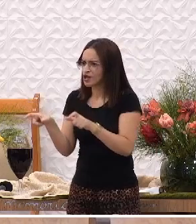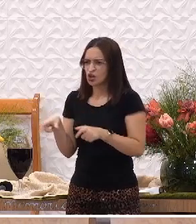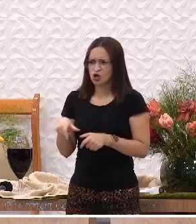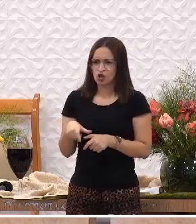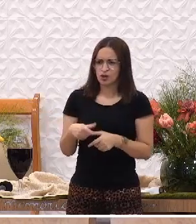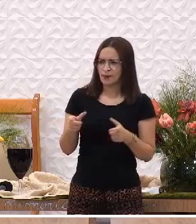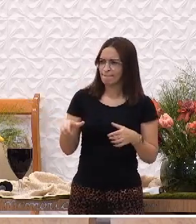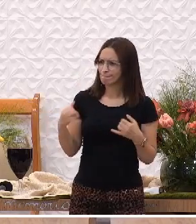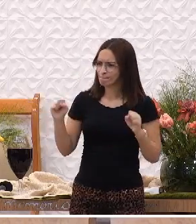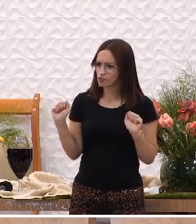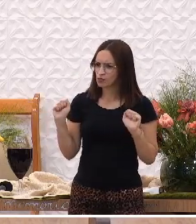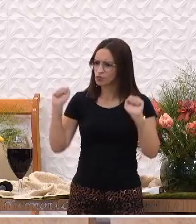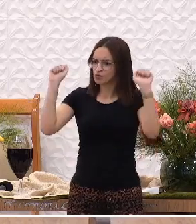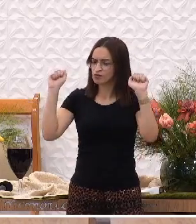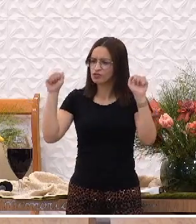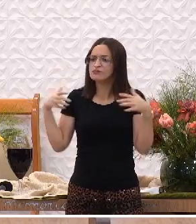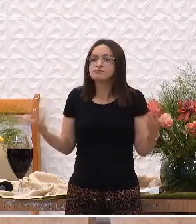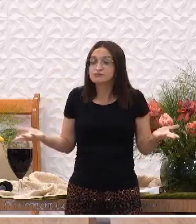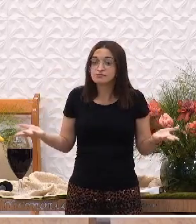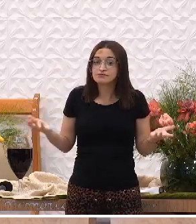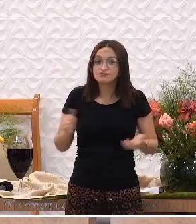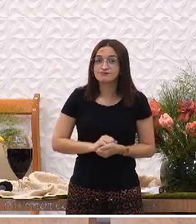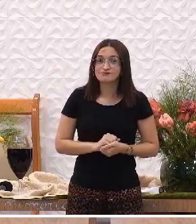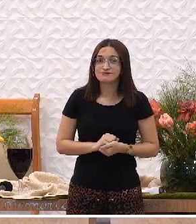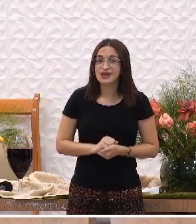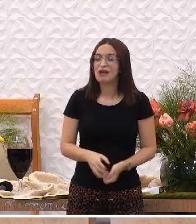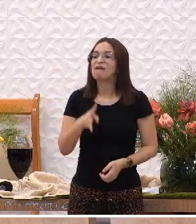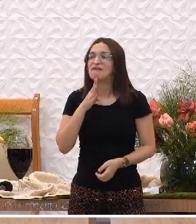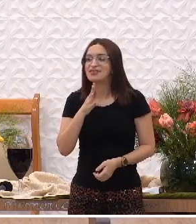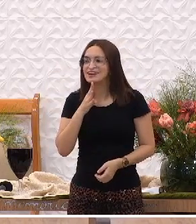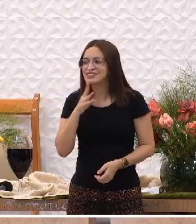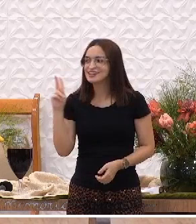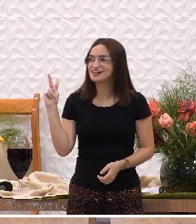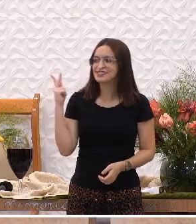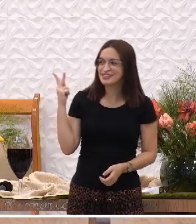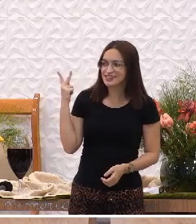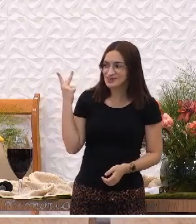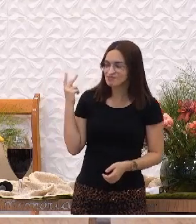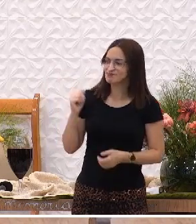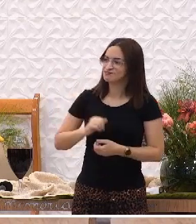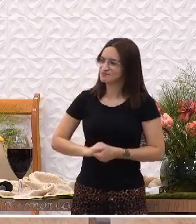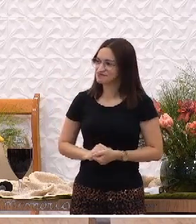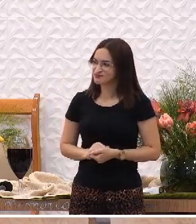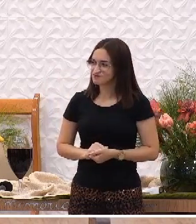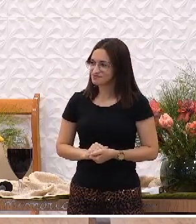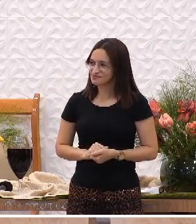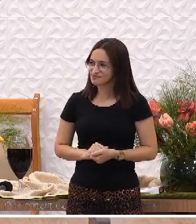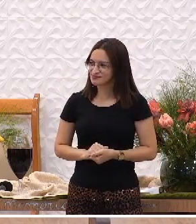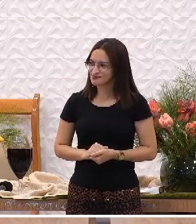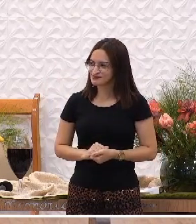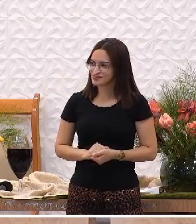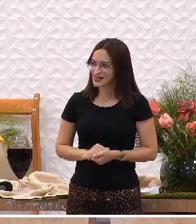protestante? E aí vocês conhecem, né, a história da Reforma, não vou entrar em muitos aspectos históricos aqui, mas eu quero